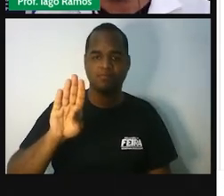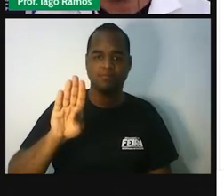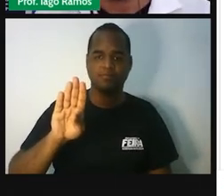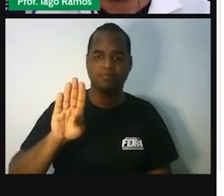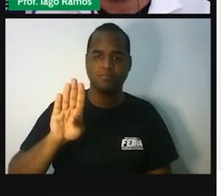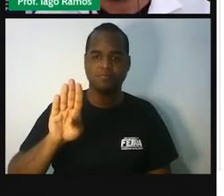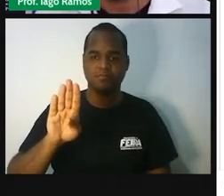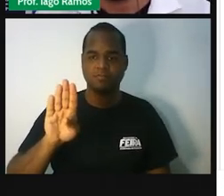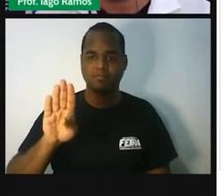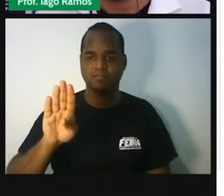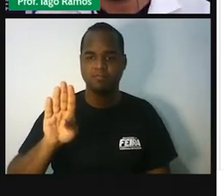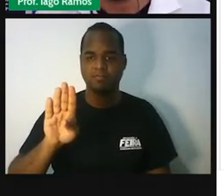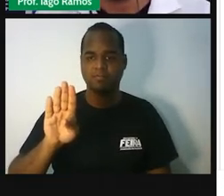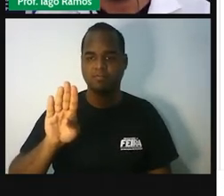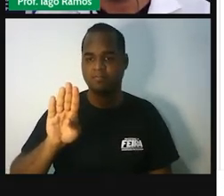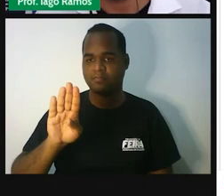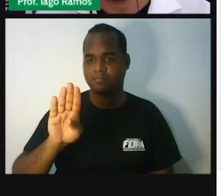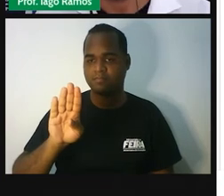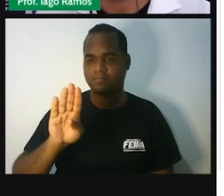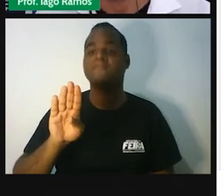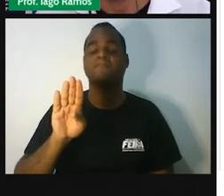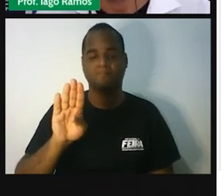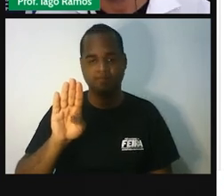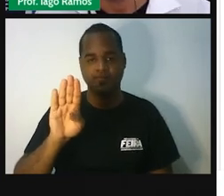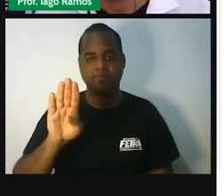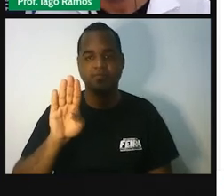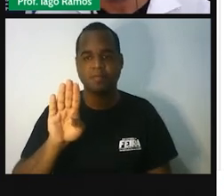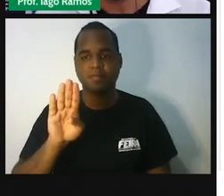Olha só, estou falando dessa perguntinha aqui na letra B.